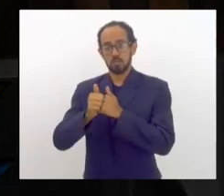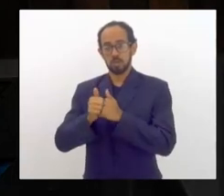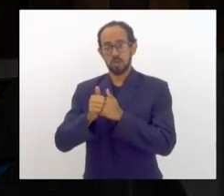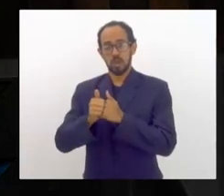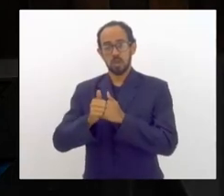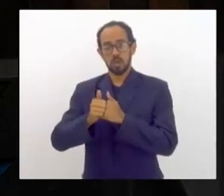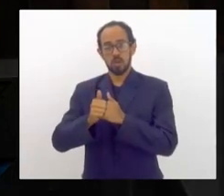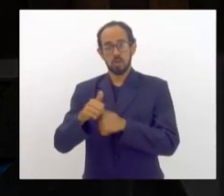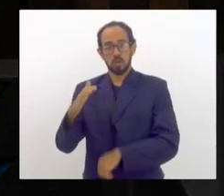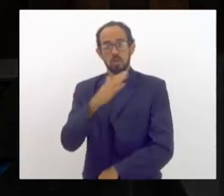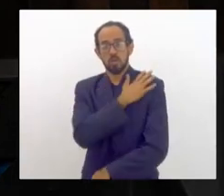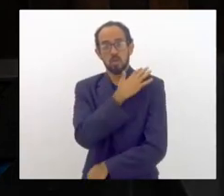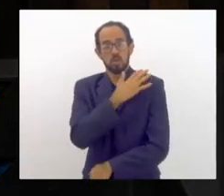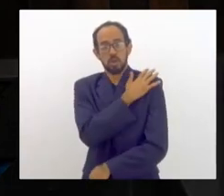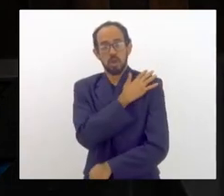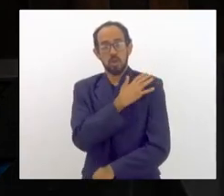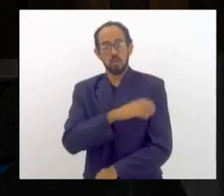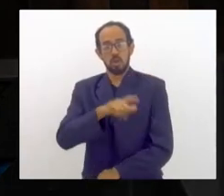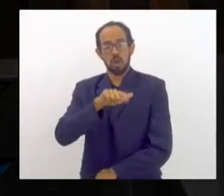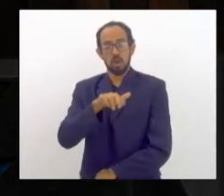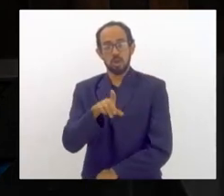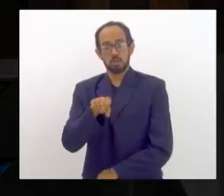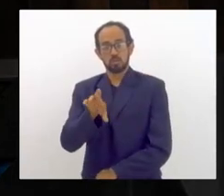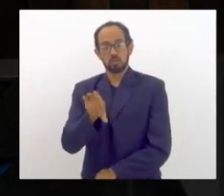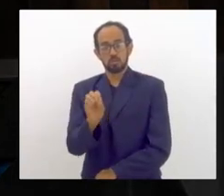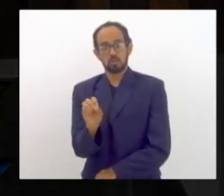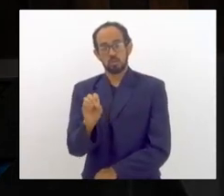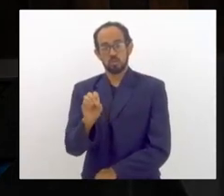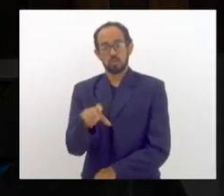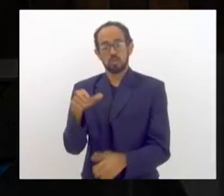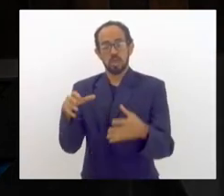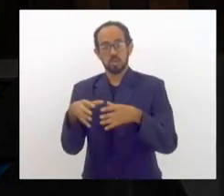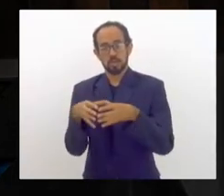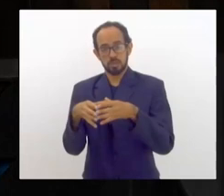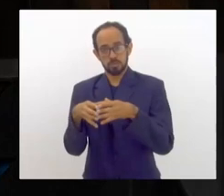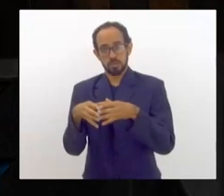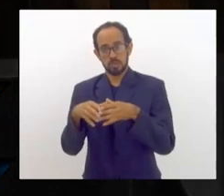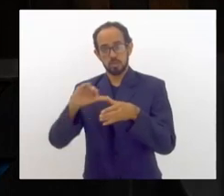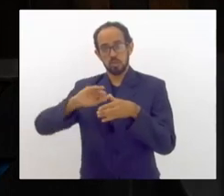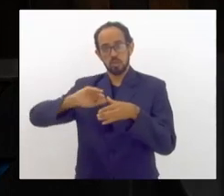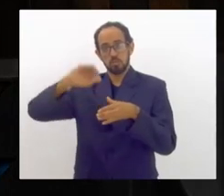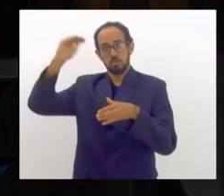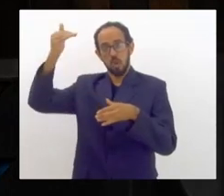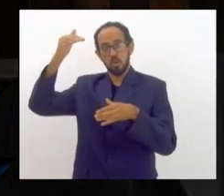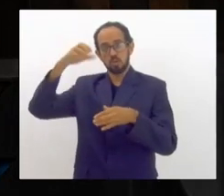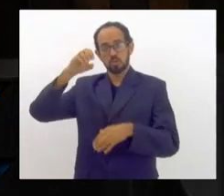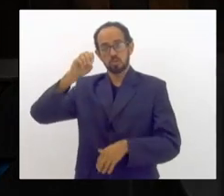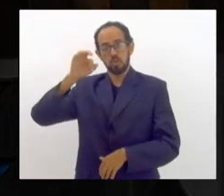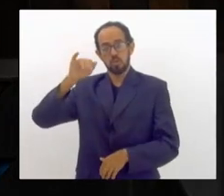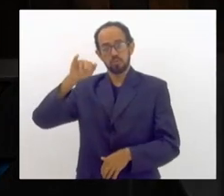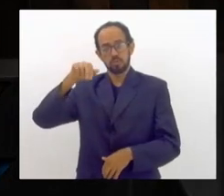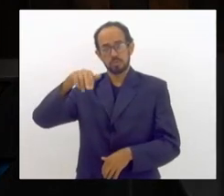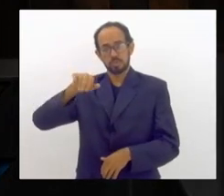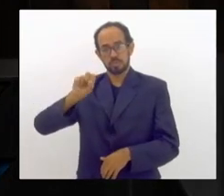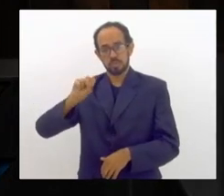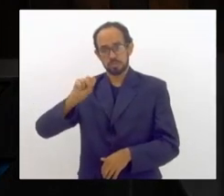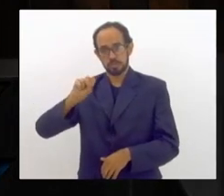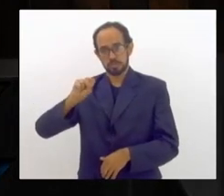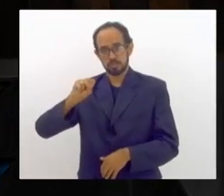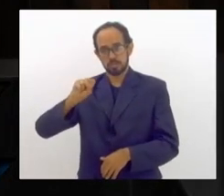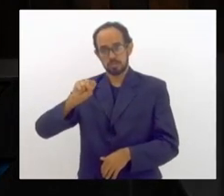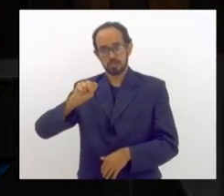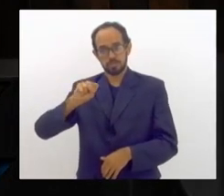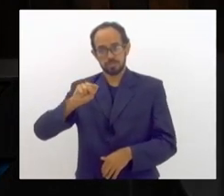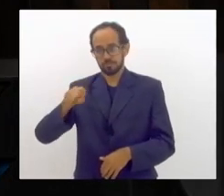Monteiro e a equipe do Corpo de Bombeiros, justamente no Morro das Oficinas. E ali, deputado Thiago